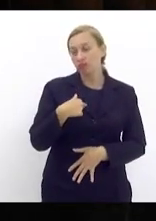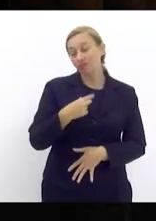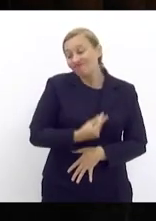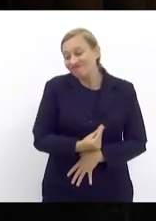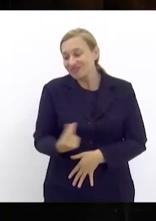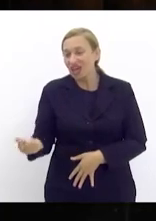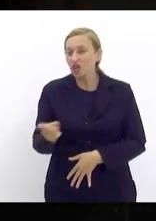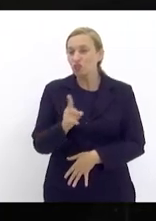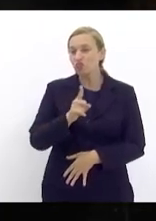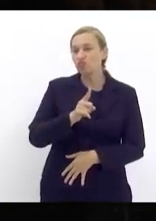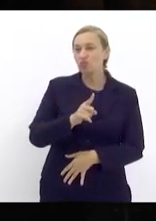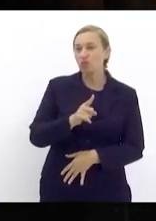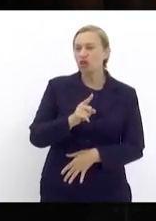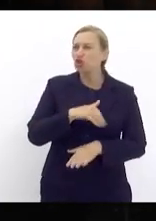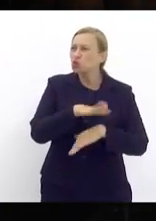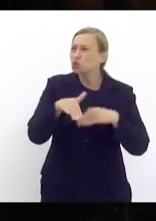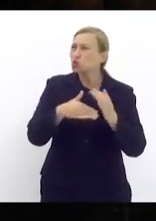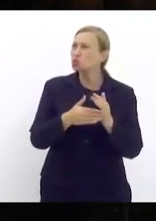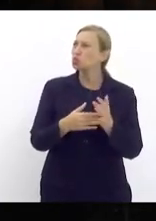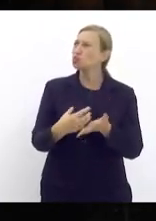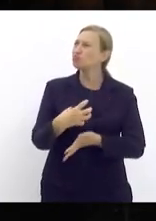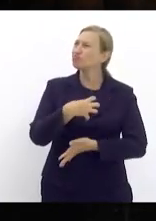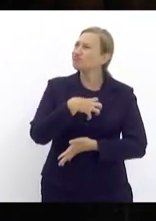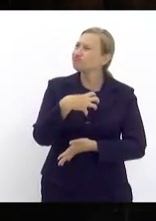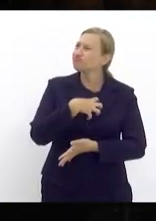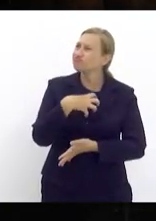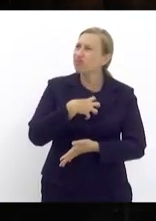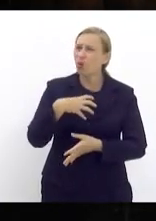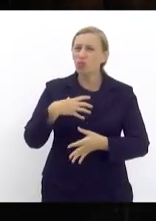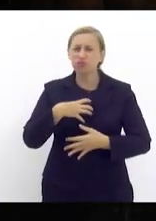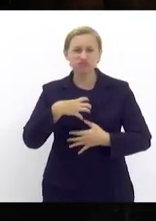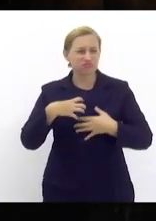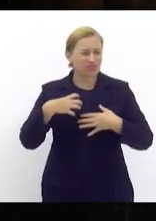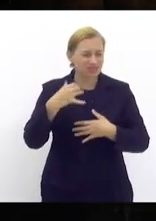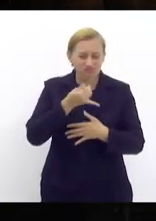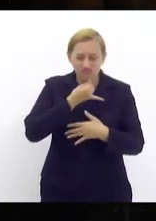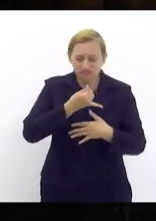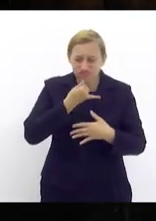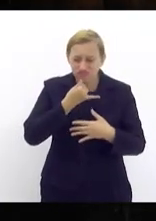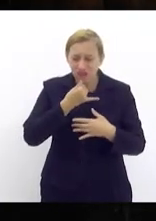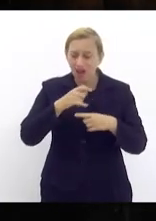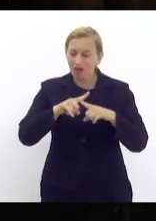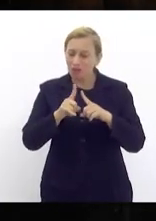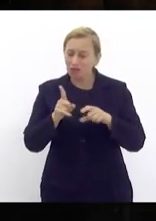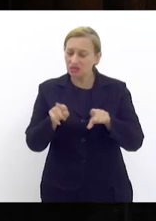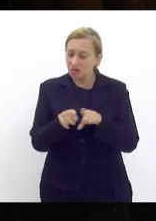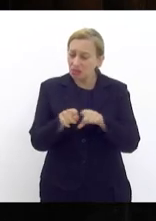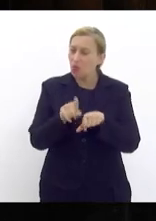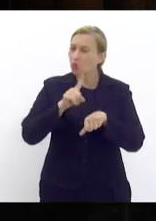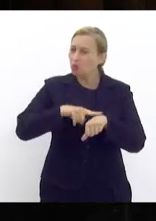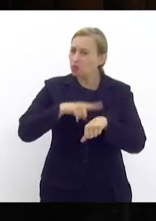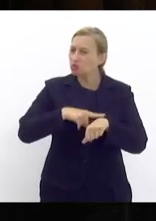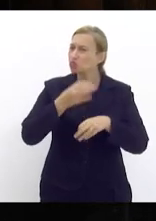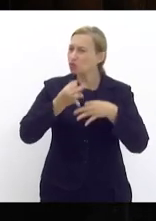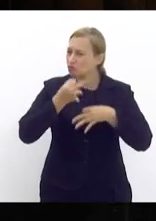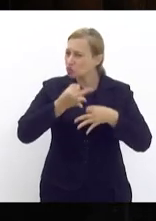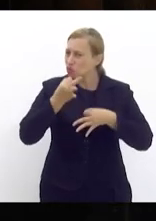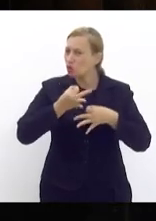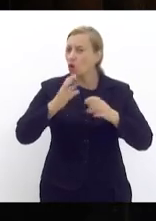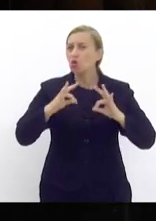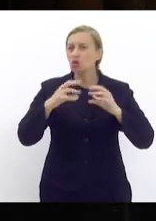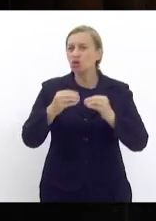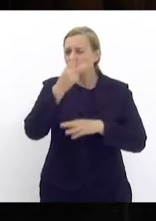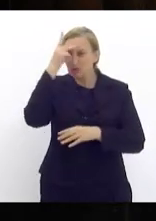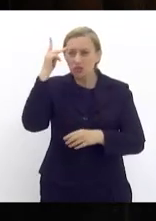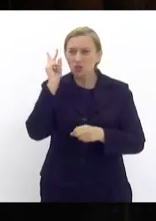pouco de todo o sentimento que a gente tem sentido, de toda a revolta, e também de um momento que é justo, todo mundo